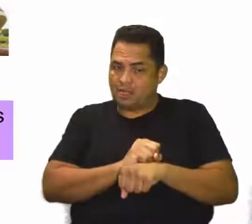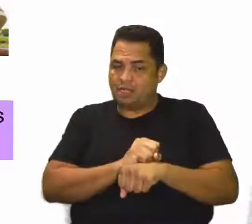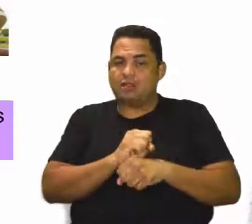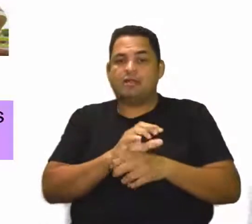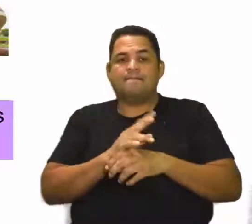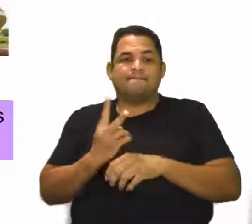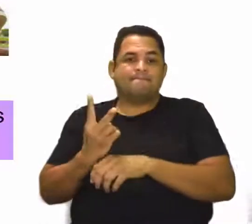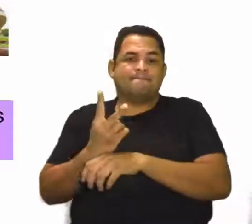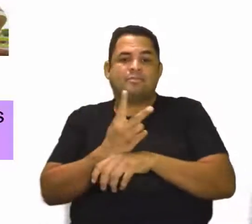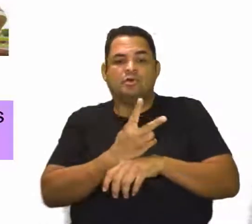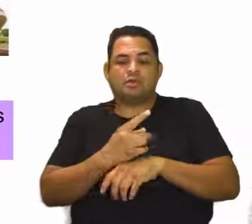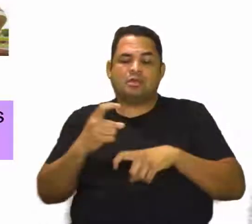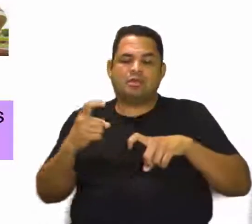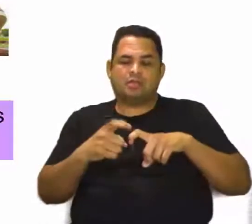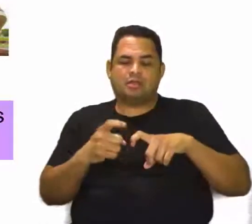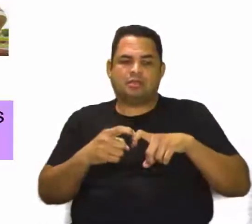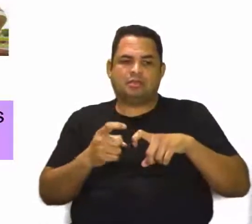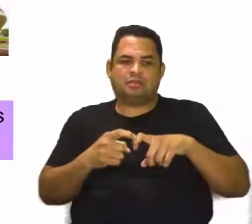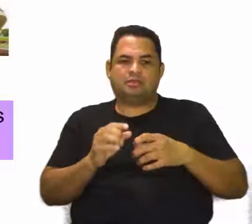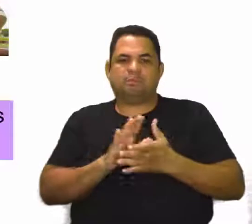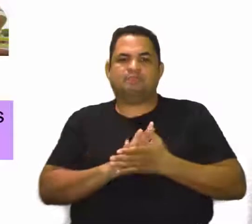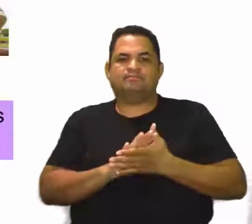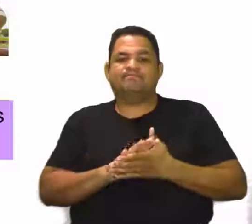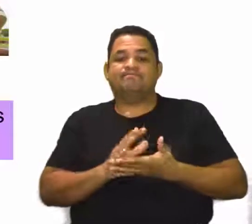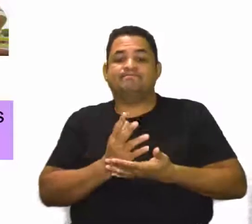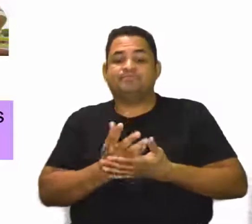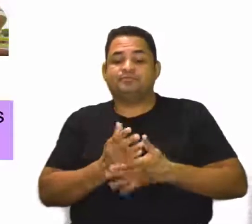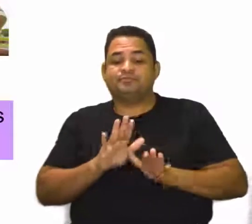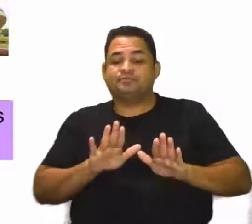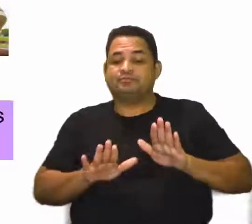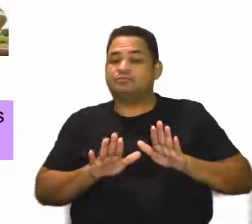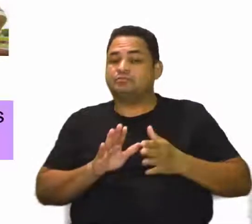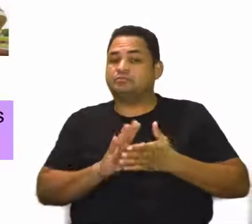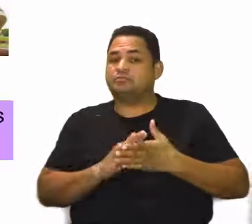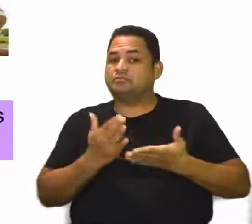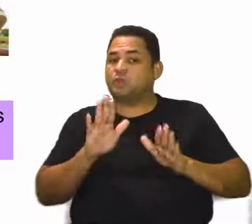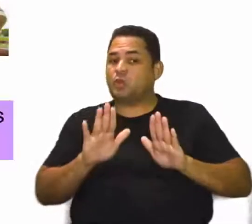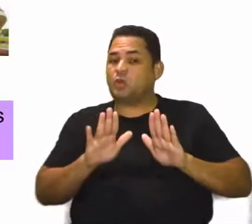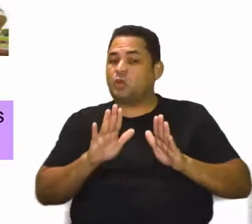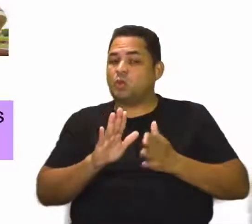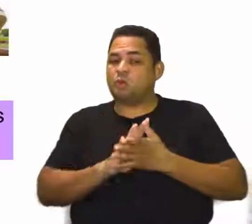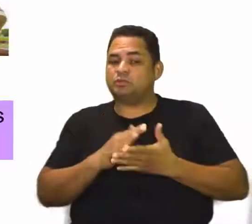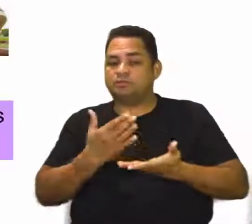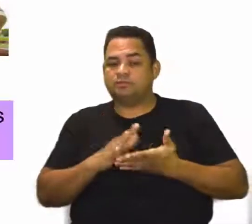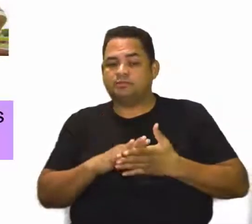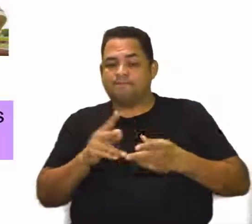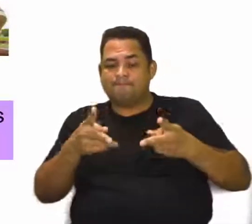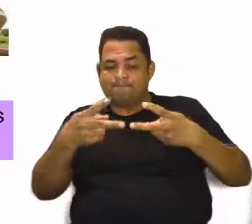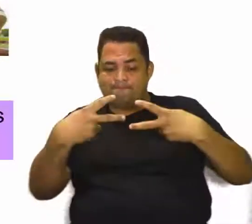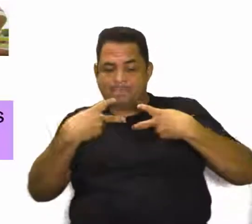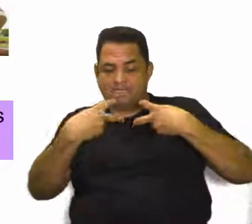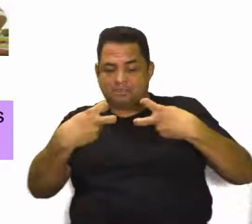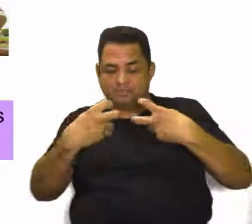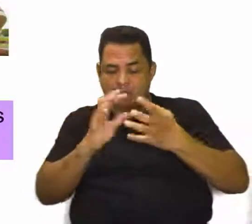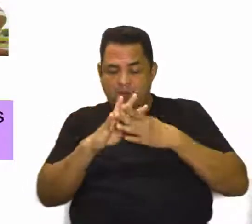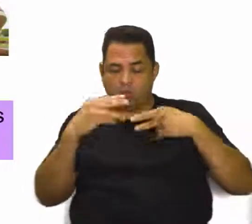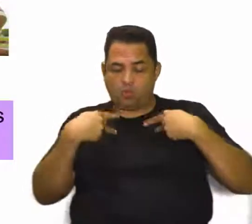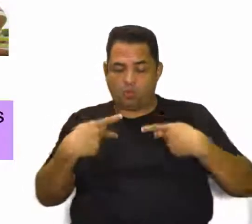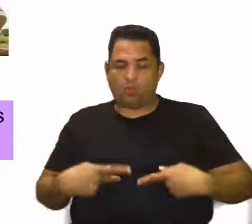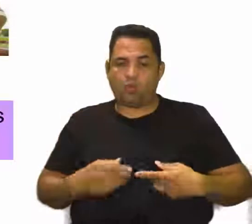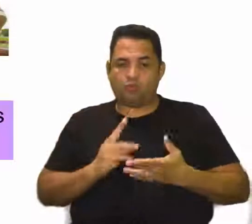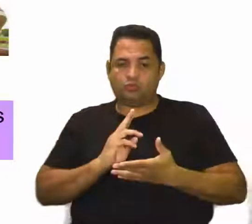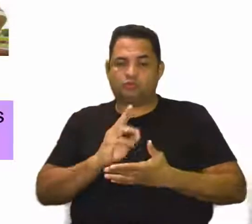e procurar orientação médica. Então, eu tenho que estar atento aos sinais do meu corpo durante a